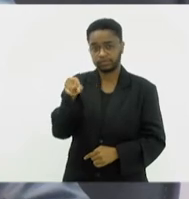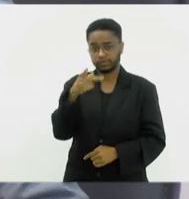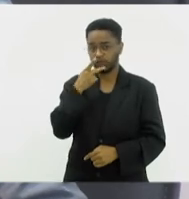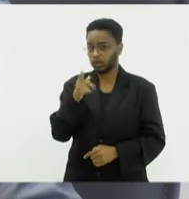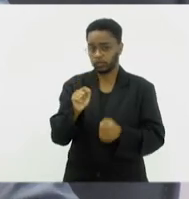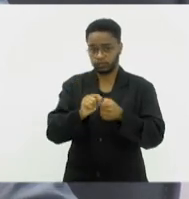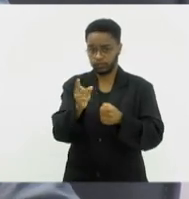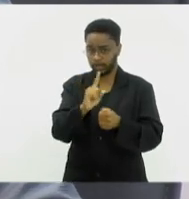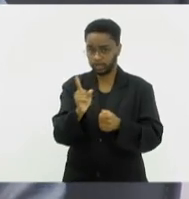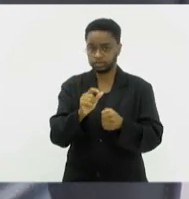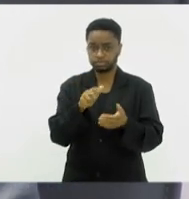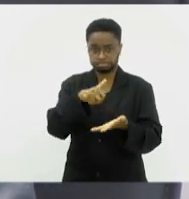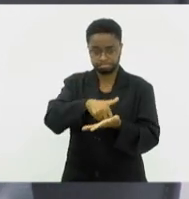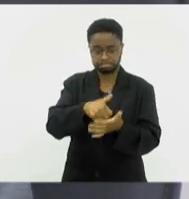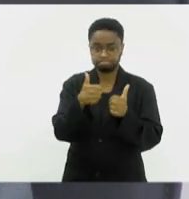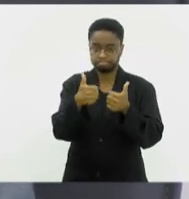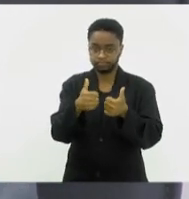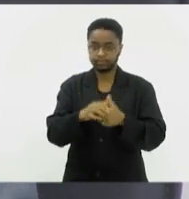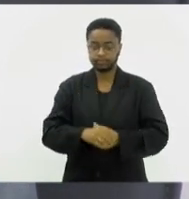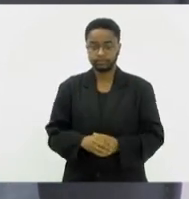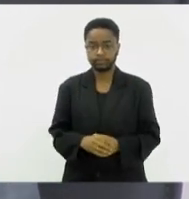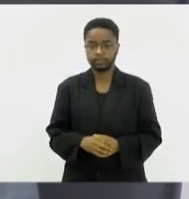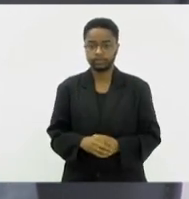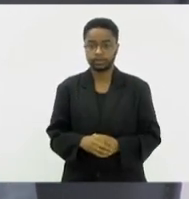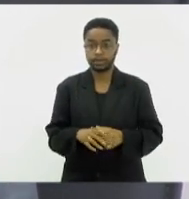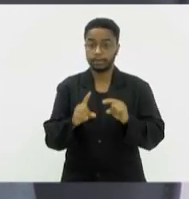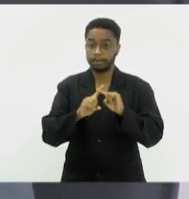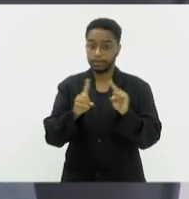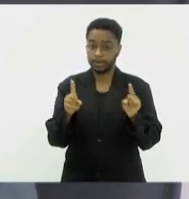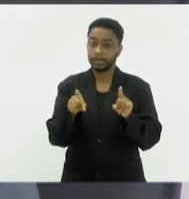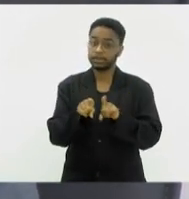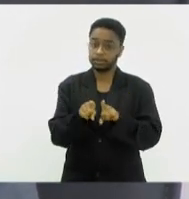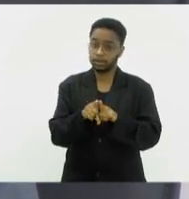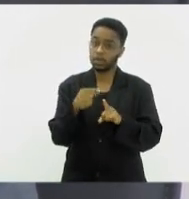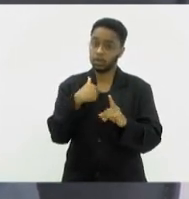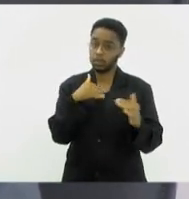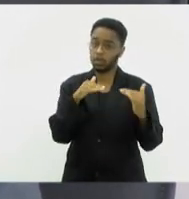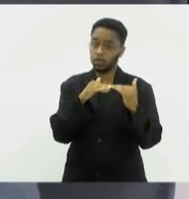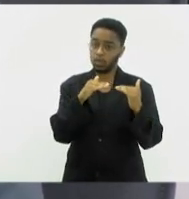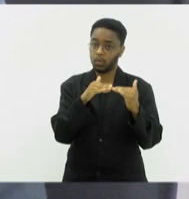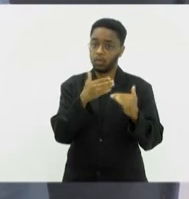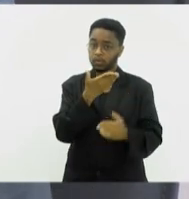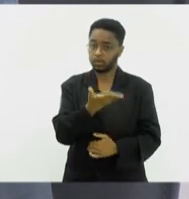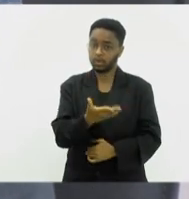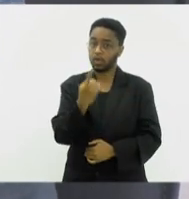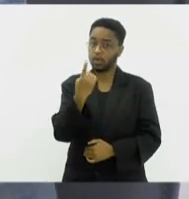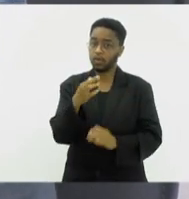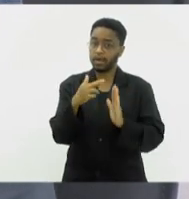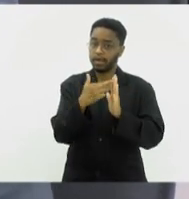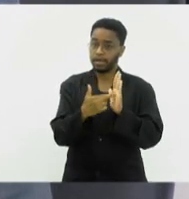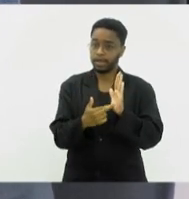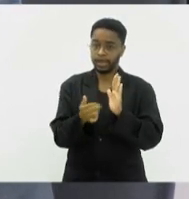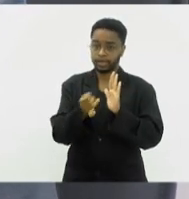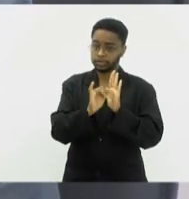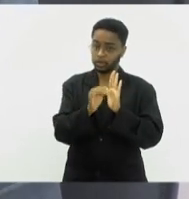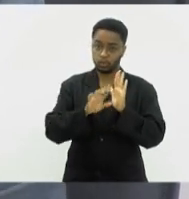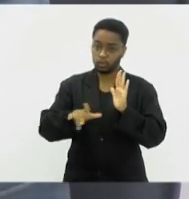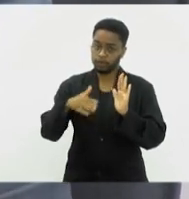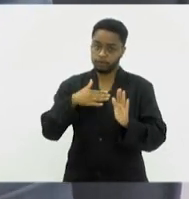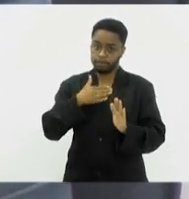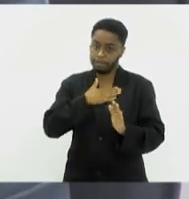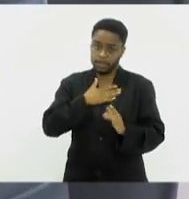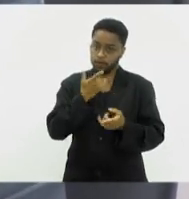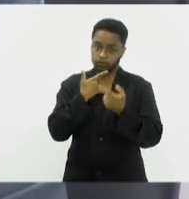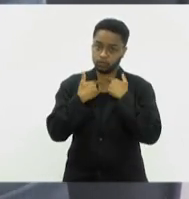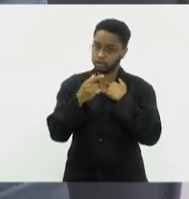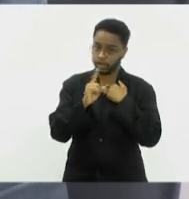aqui que não cometeu o crime, mas também tendo a concordar que é um dos requisitos do edital, não é vontade minha, não